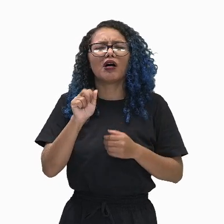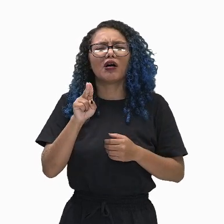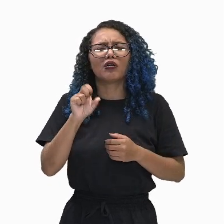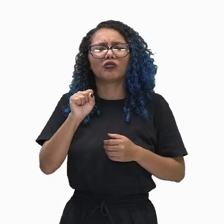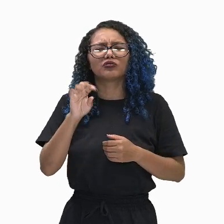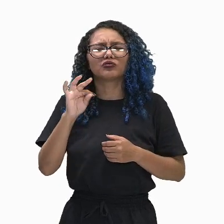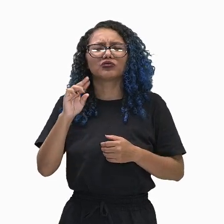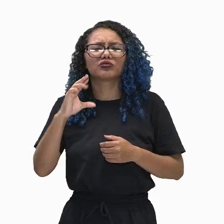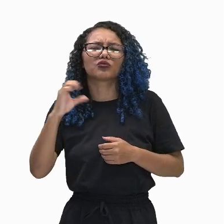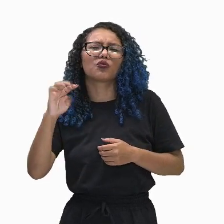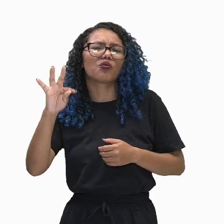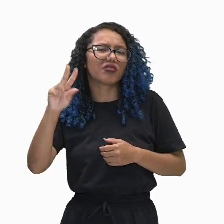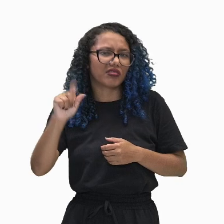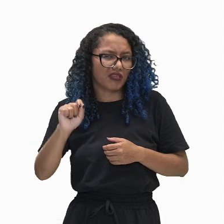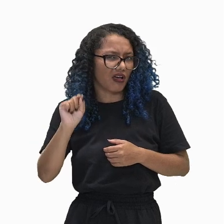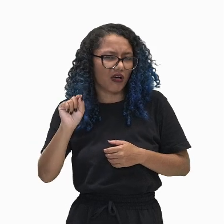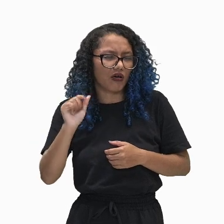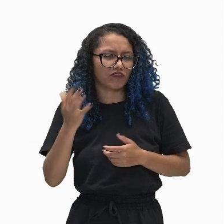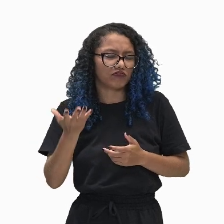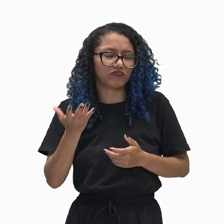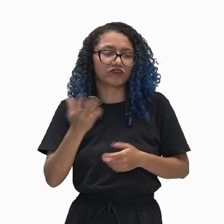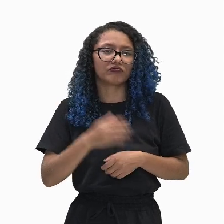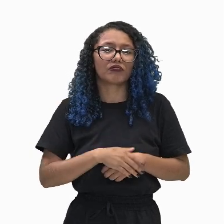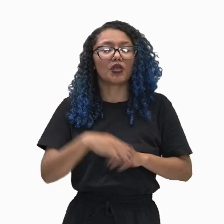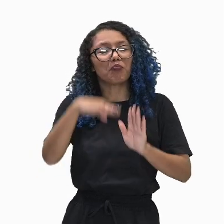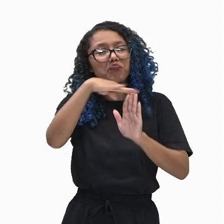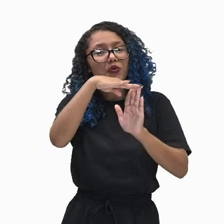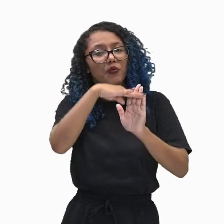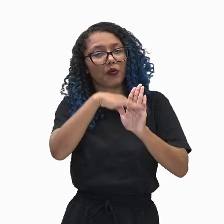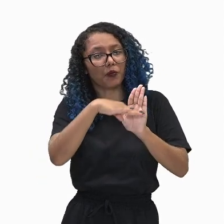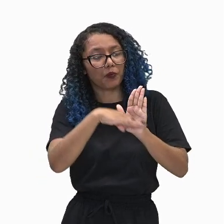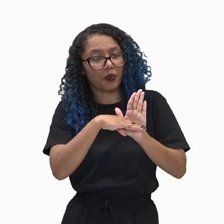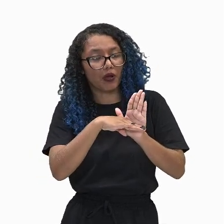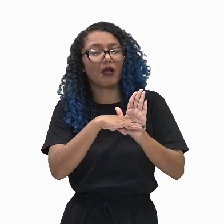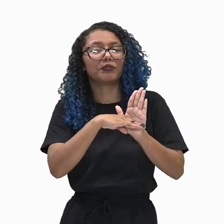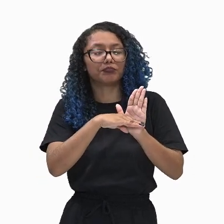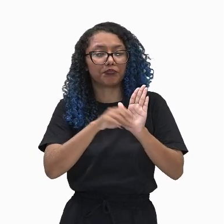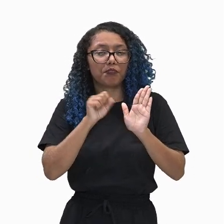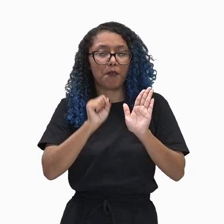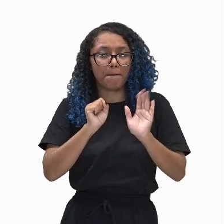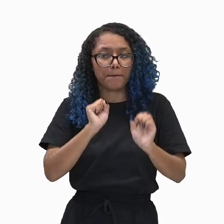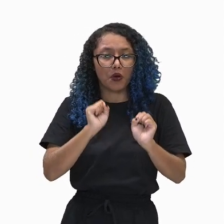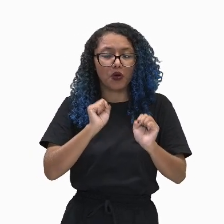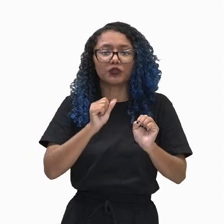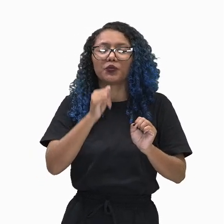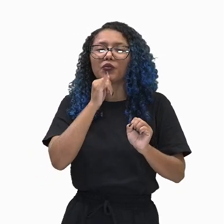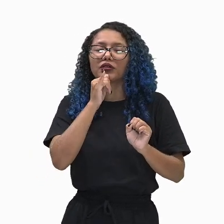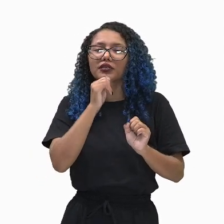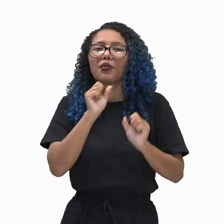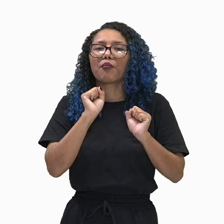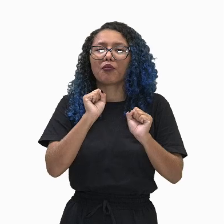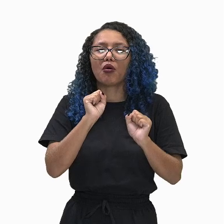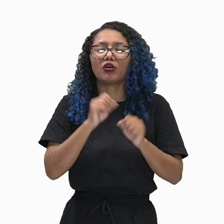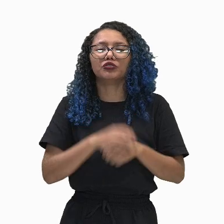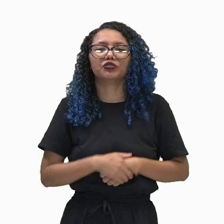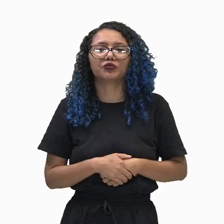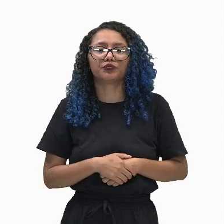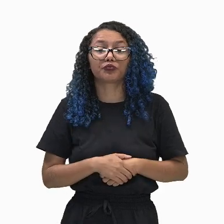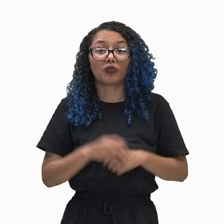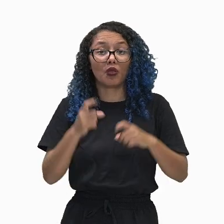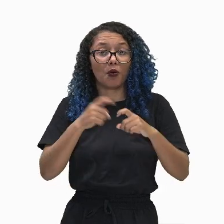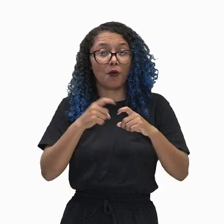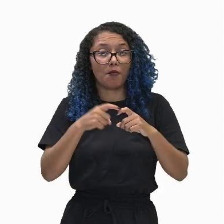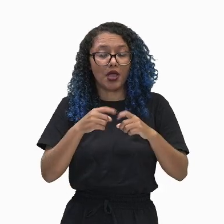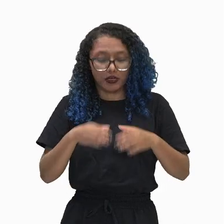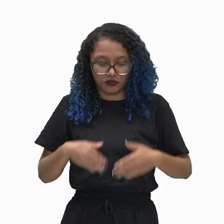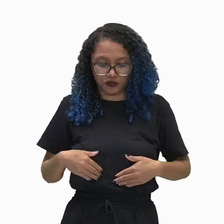um procedimento realizado tanto diretamente, quer seja do ouvido direito do